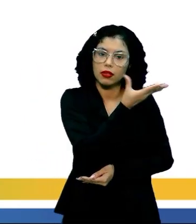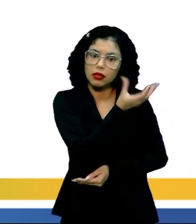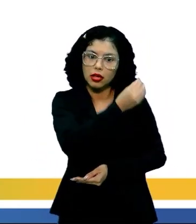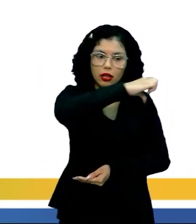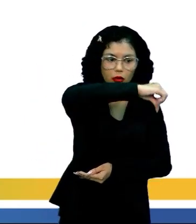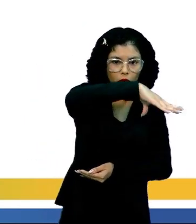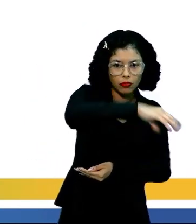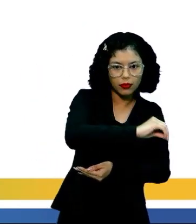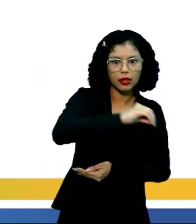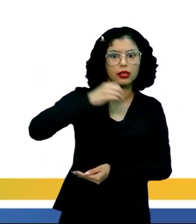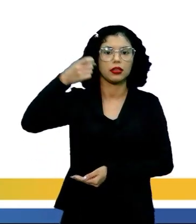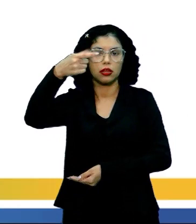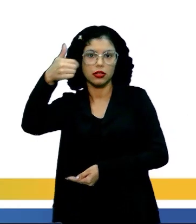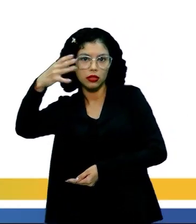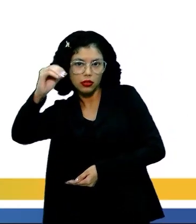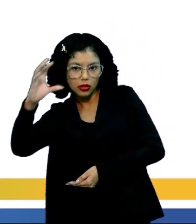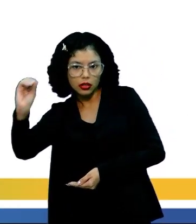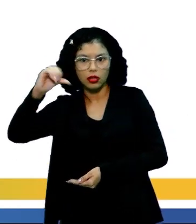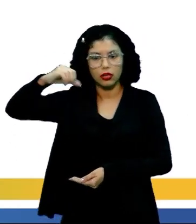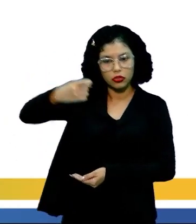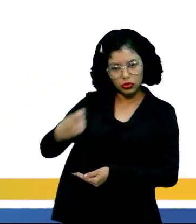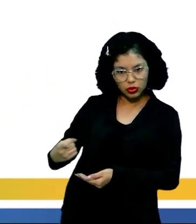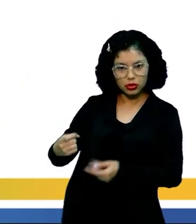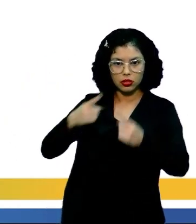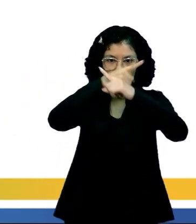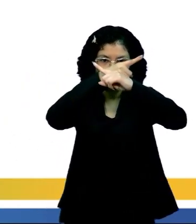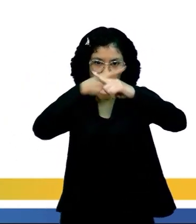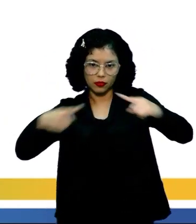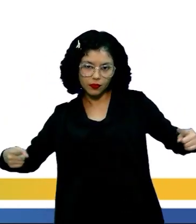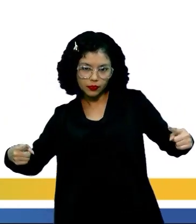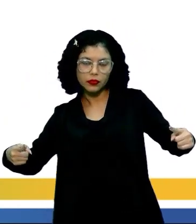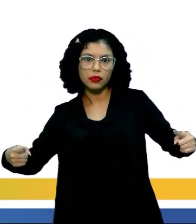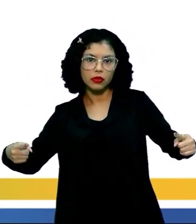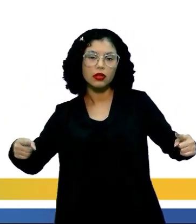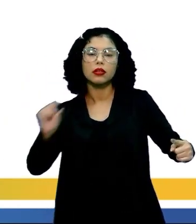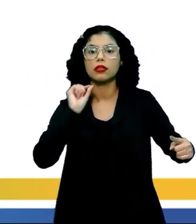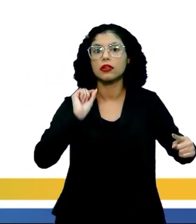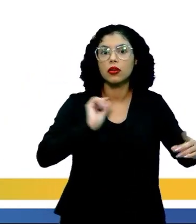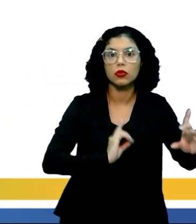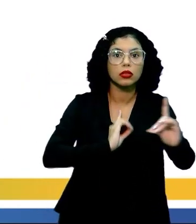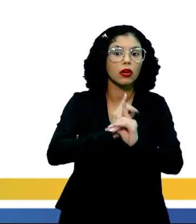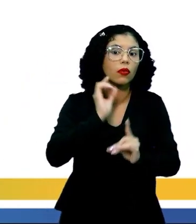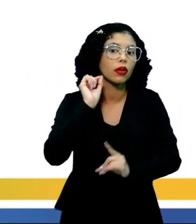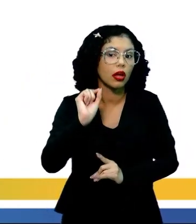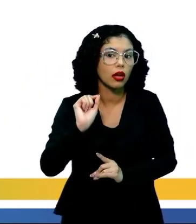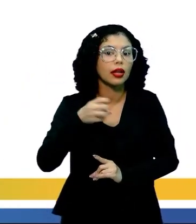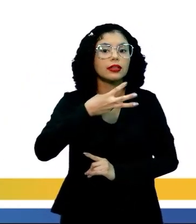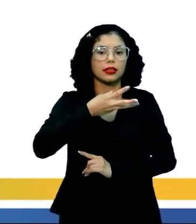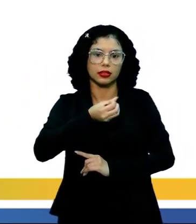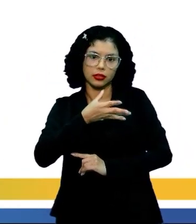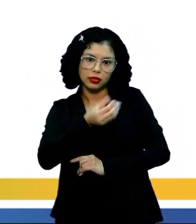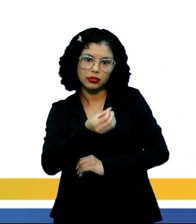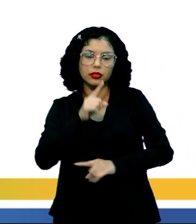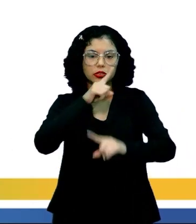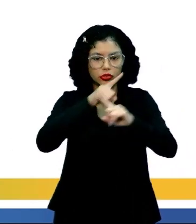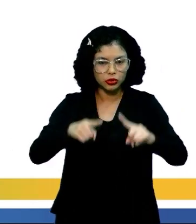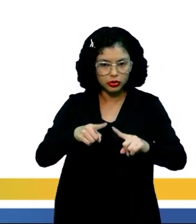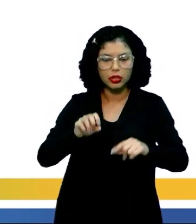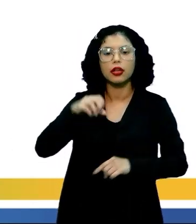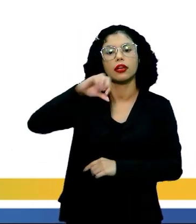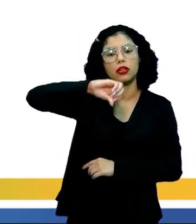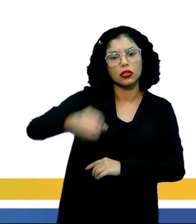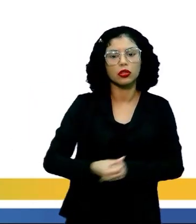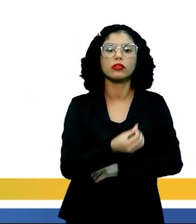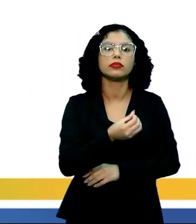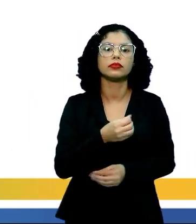é igual a x. Se eu multiplicar cruzado, eu vou encontrar 360x igual a